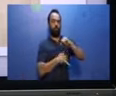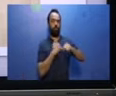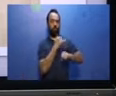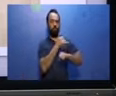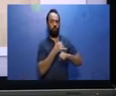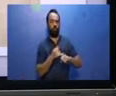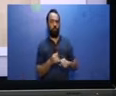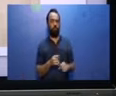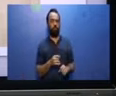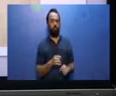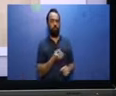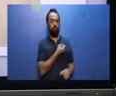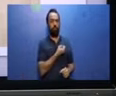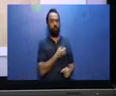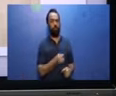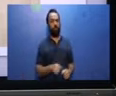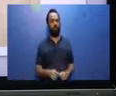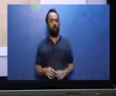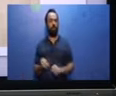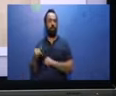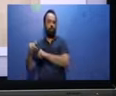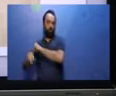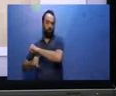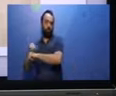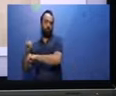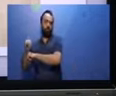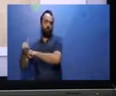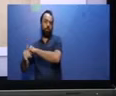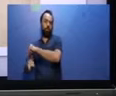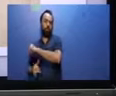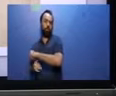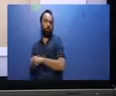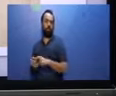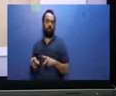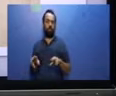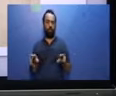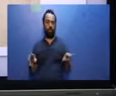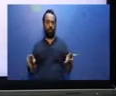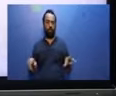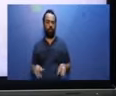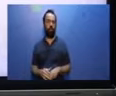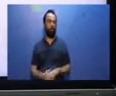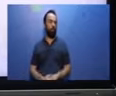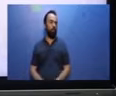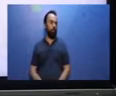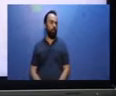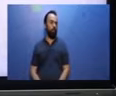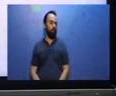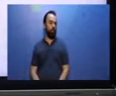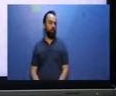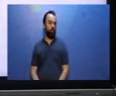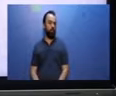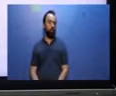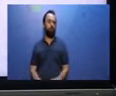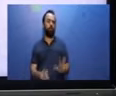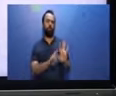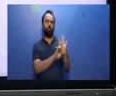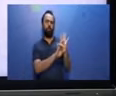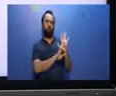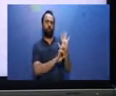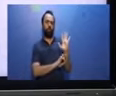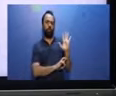quer seja do lado dos reagentes quer seja do lado dos produtos o que é